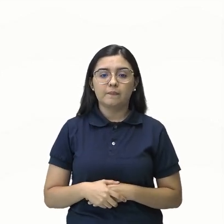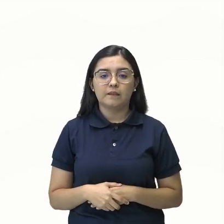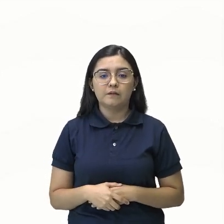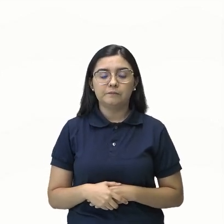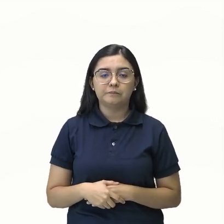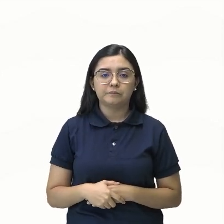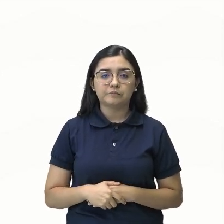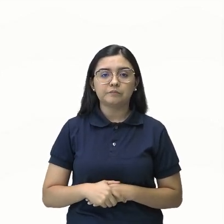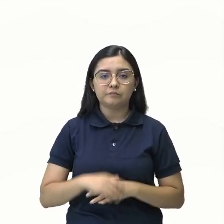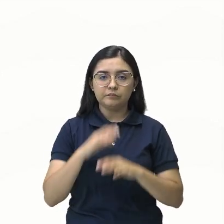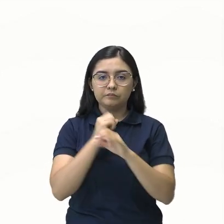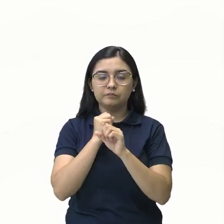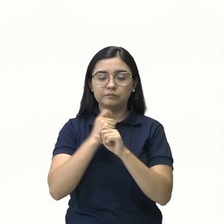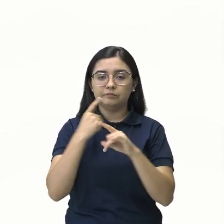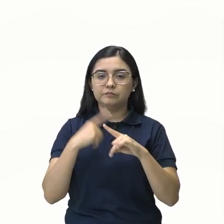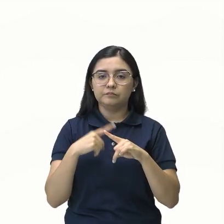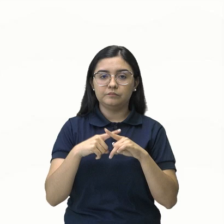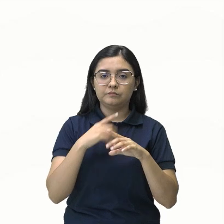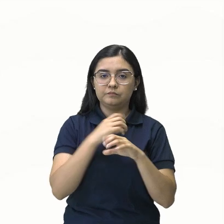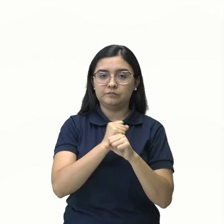vezes lado.